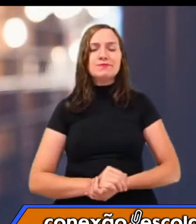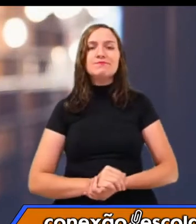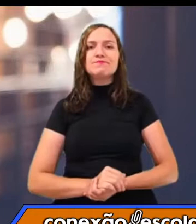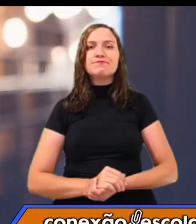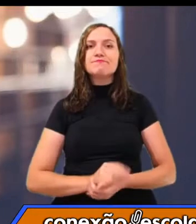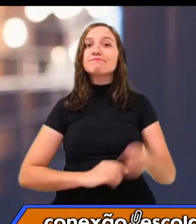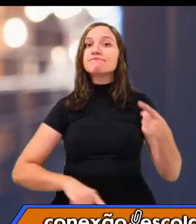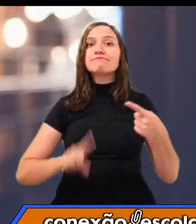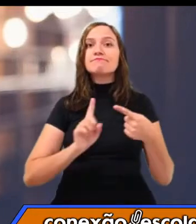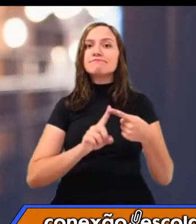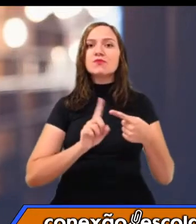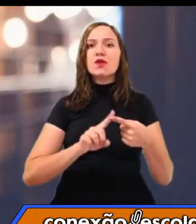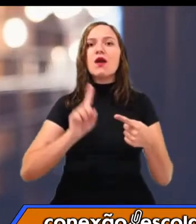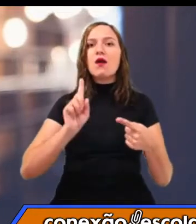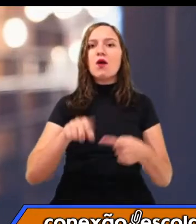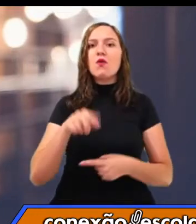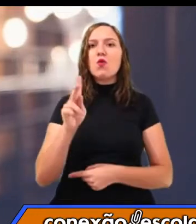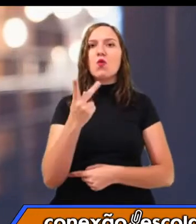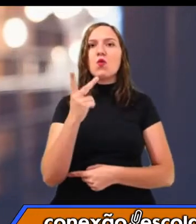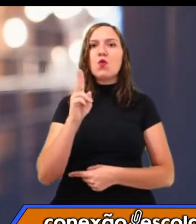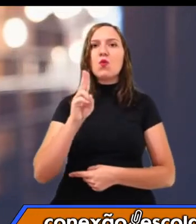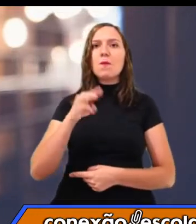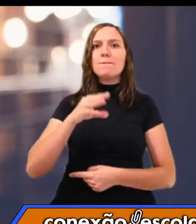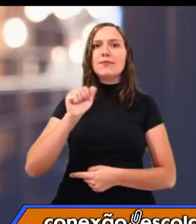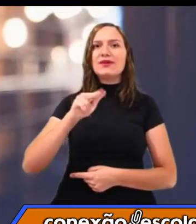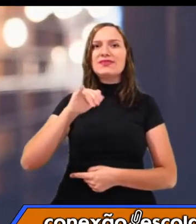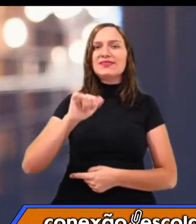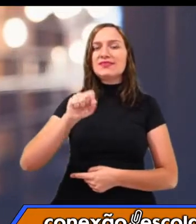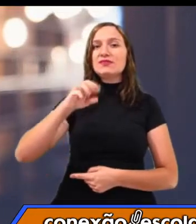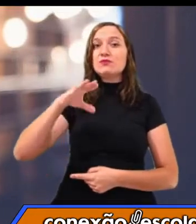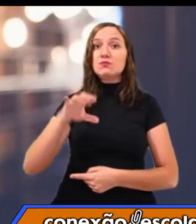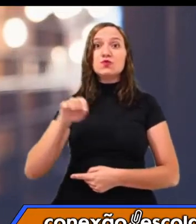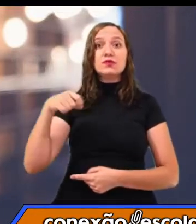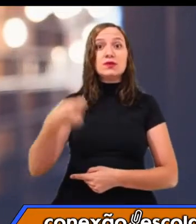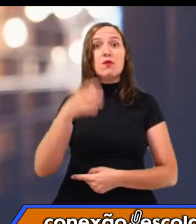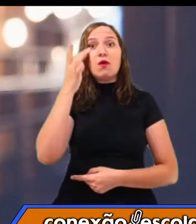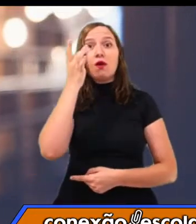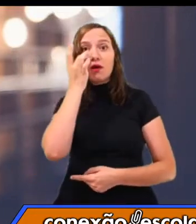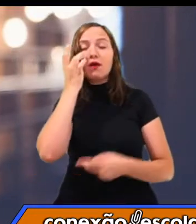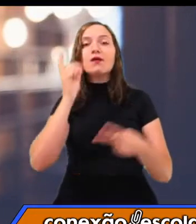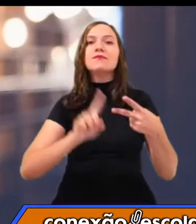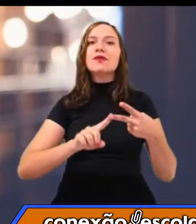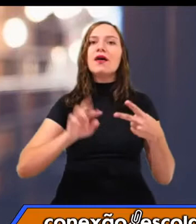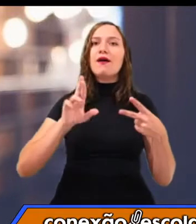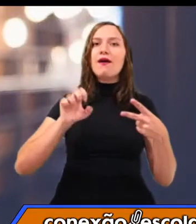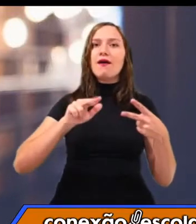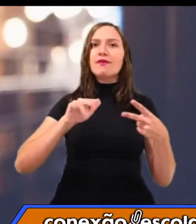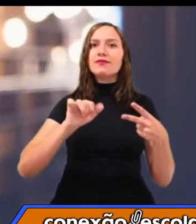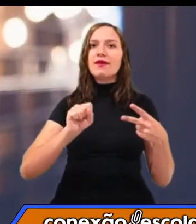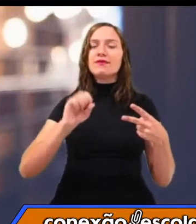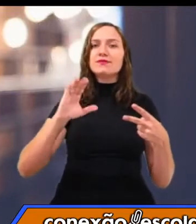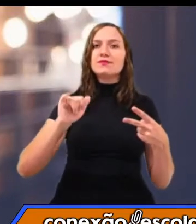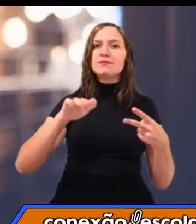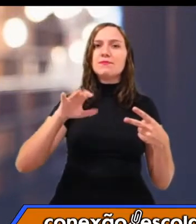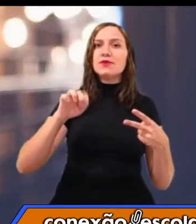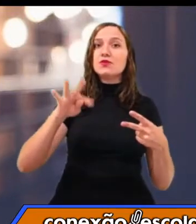o chamado humanismo e o renascimento, né? O que foi isso? O humanismo